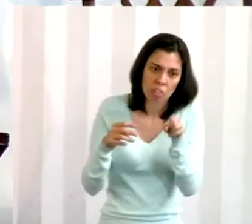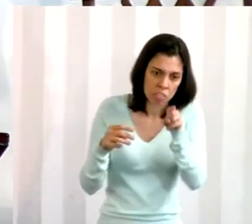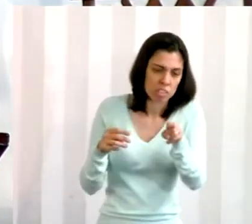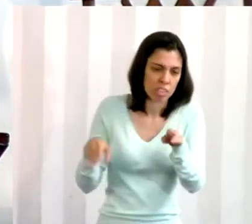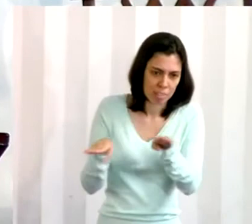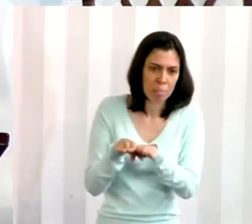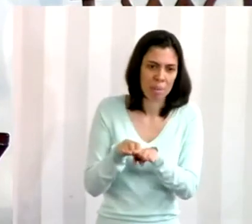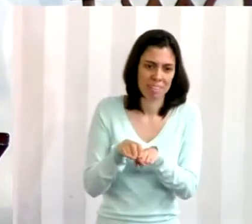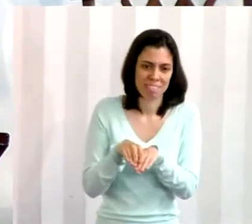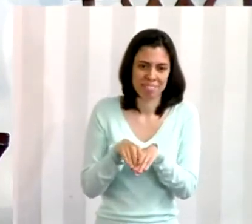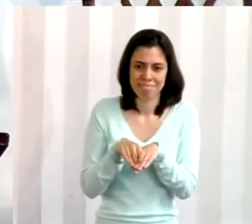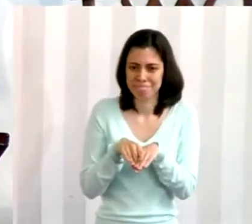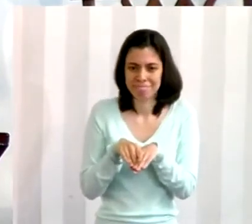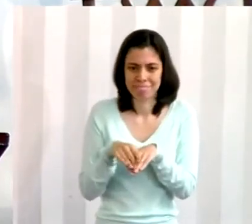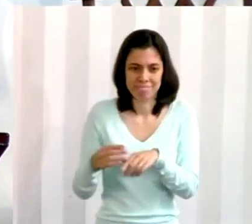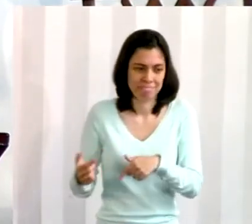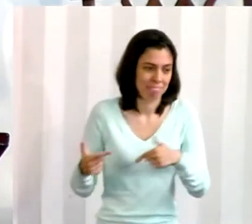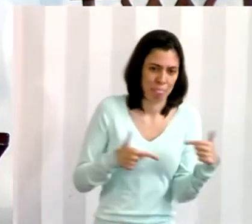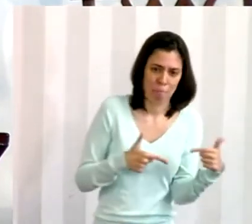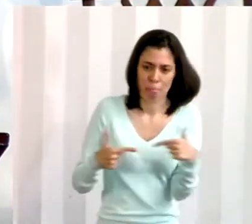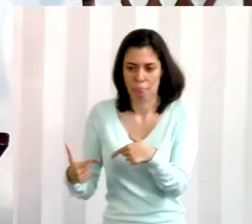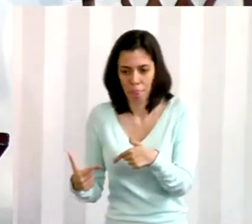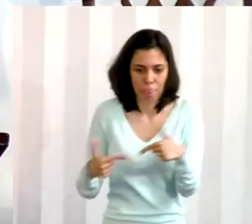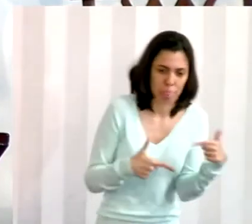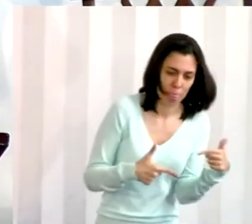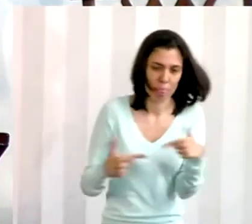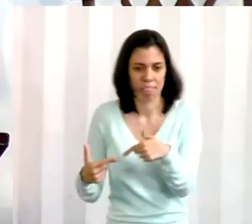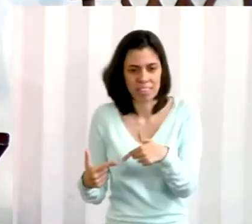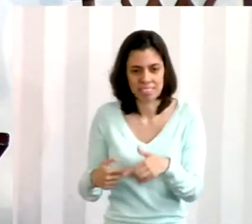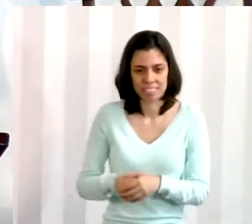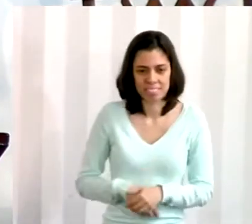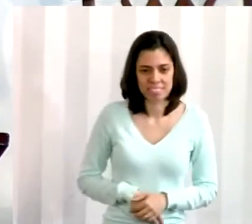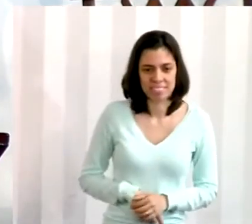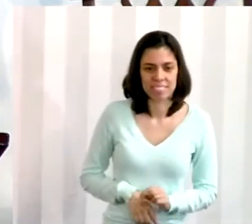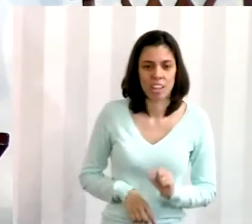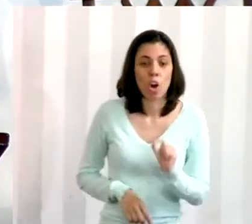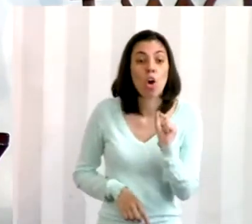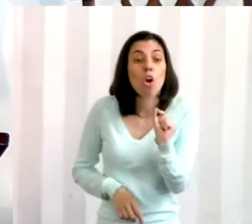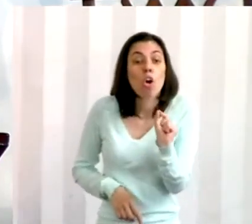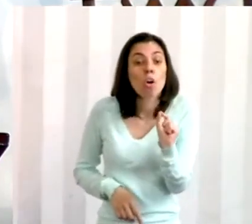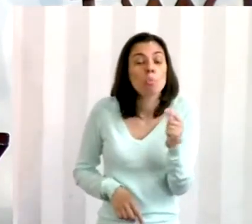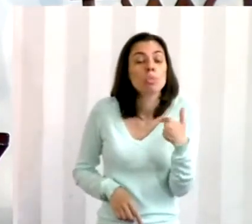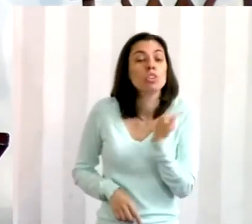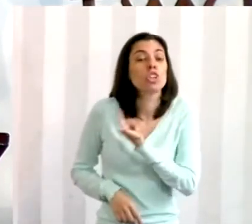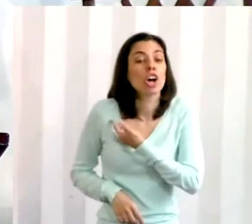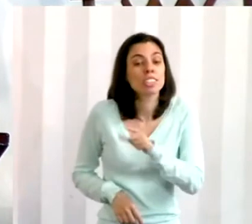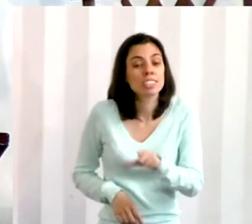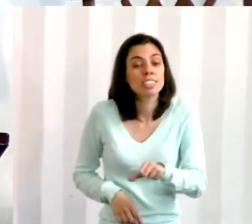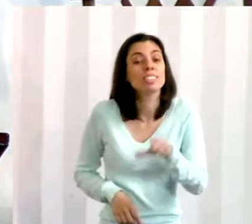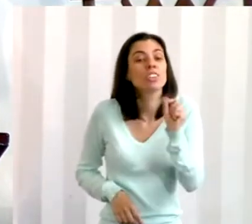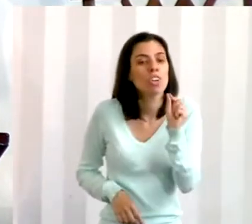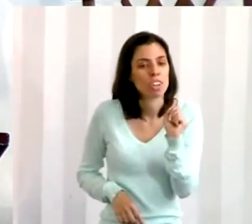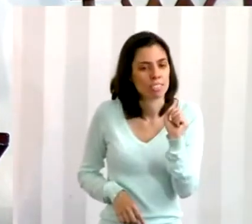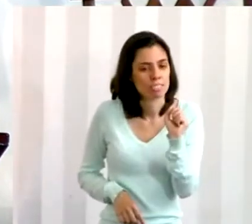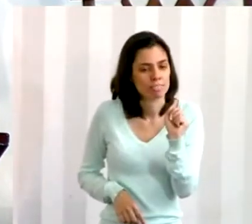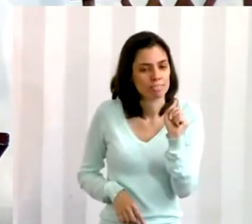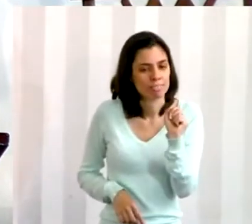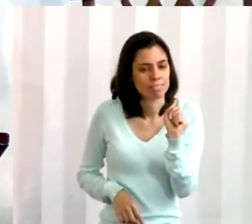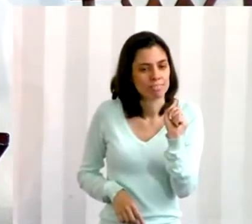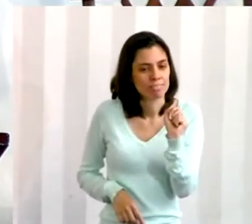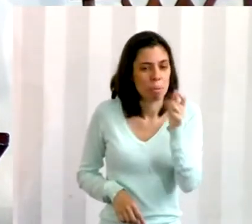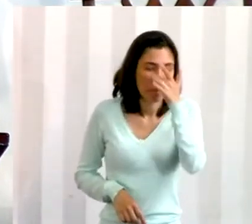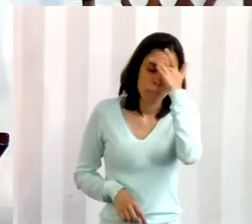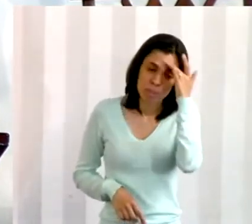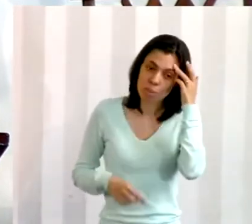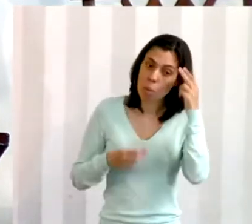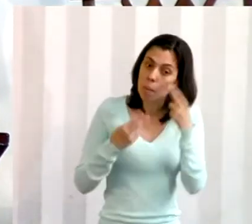ficar? Como nós vamos trabalhar paciência nas nossas vidas? Eu concluo dizendo, meus irmãos,